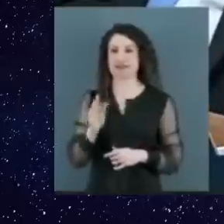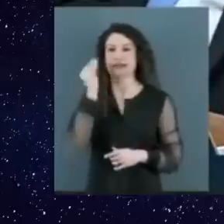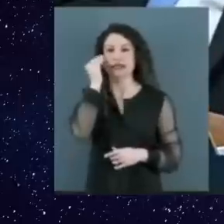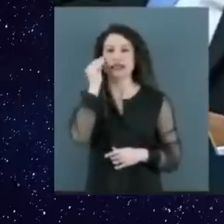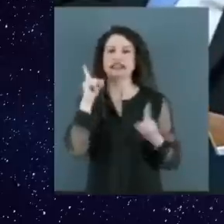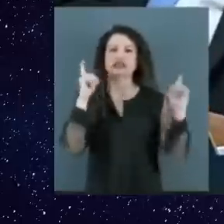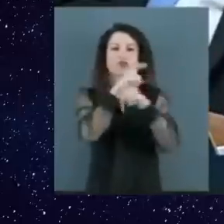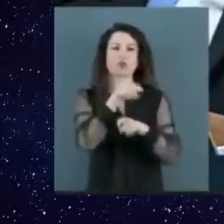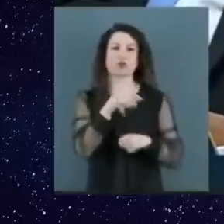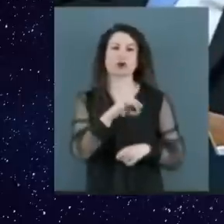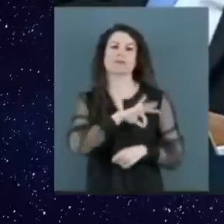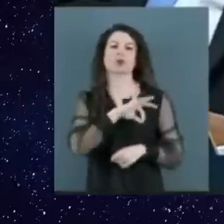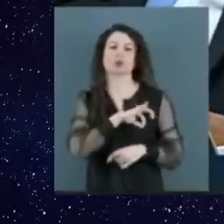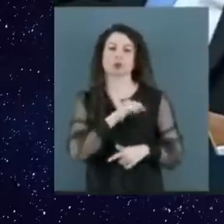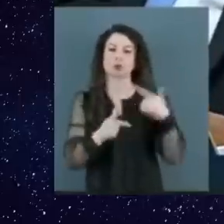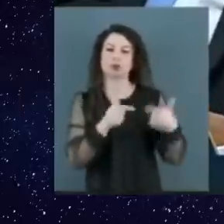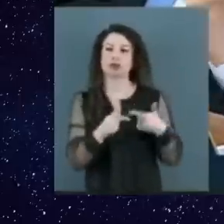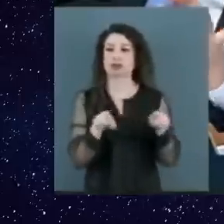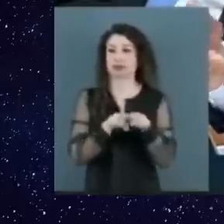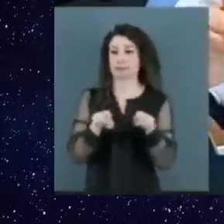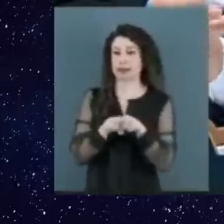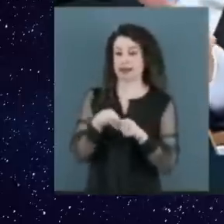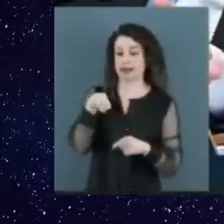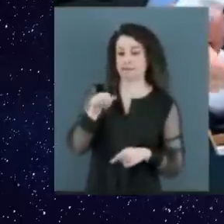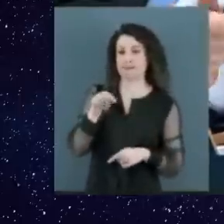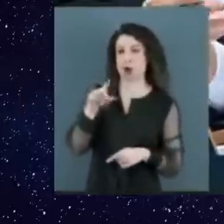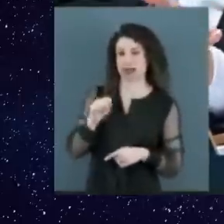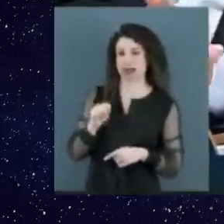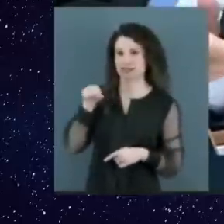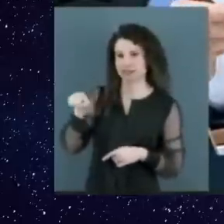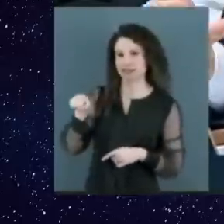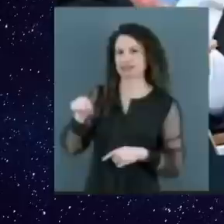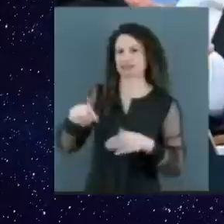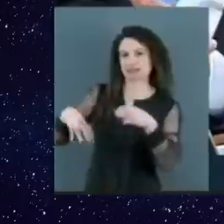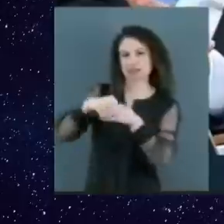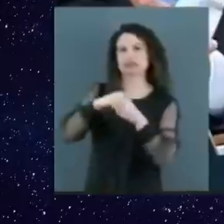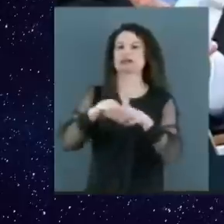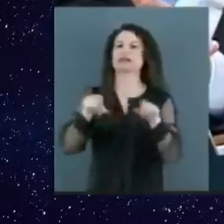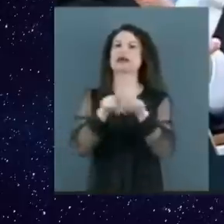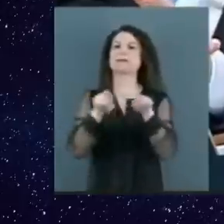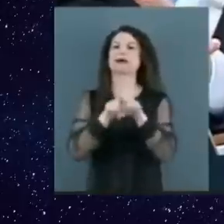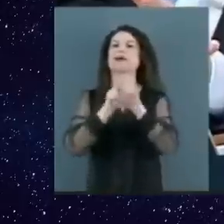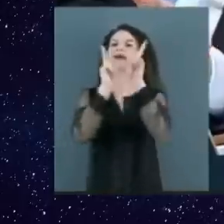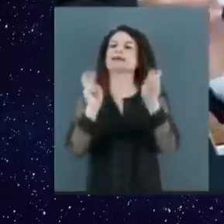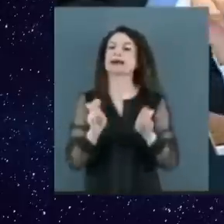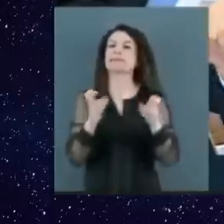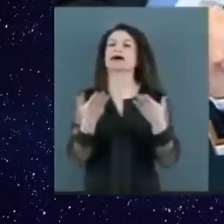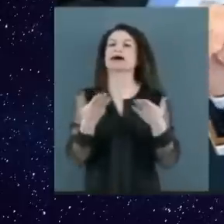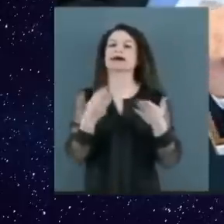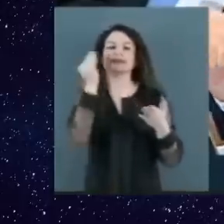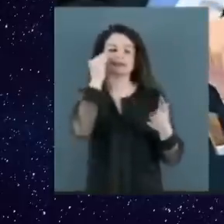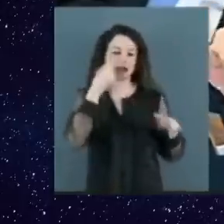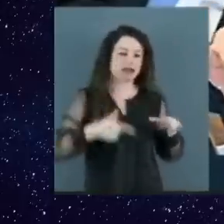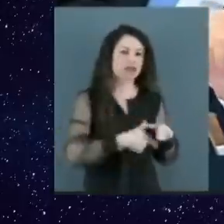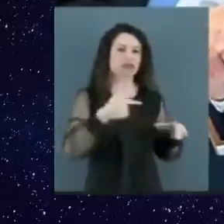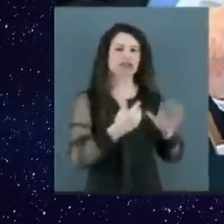Foi destacado aqui pelo senador Magno Malta a estratégia de desarmamento dos CACs, mas do outro lado